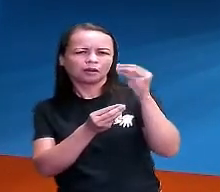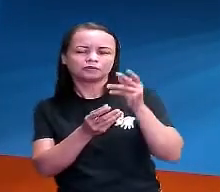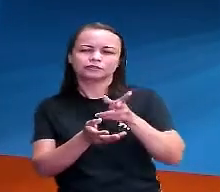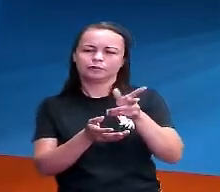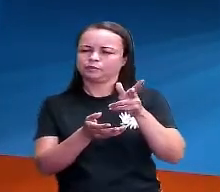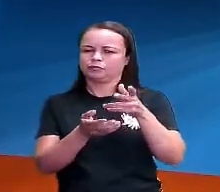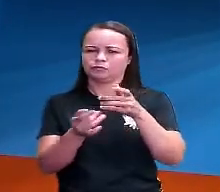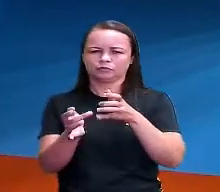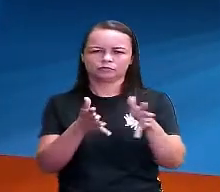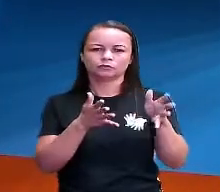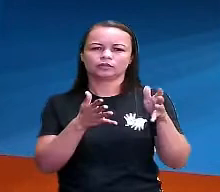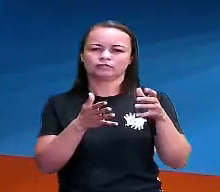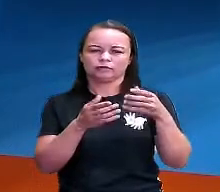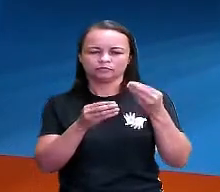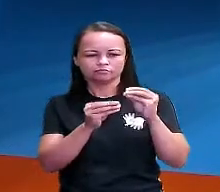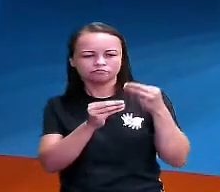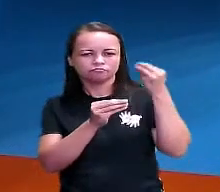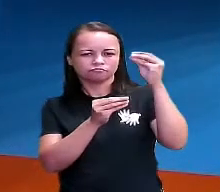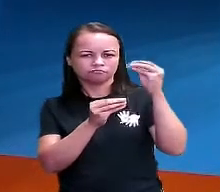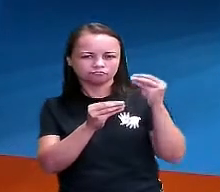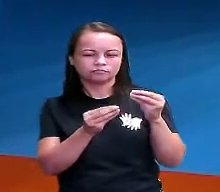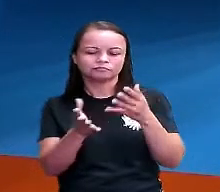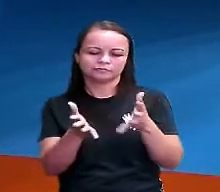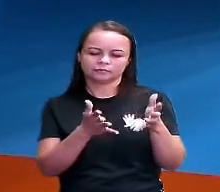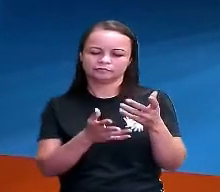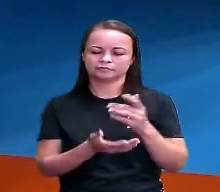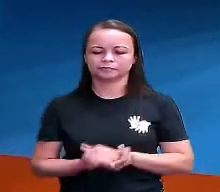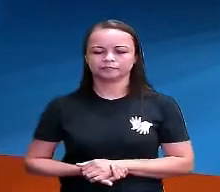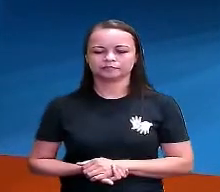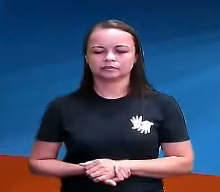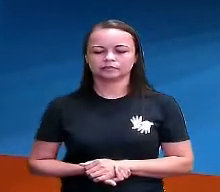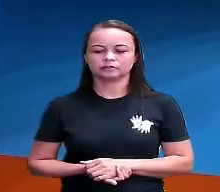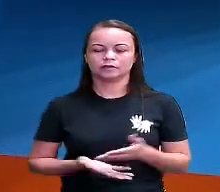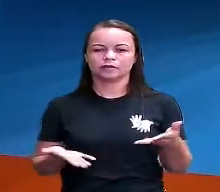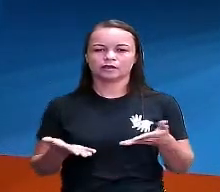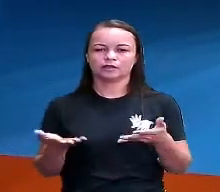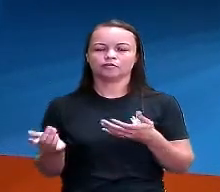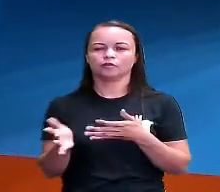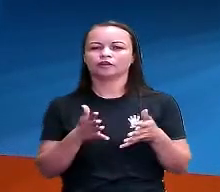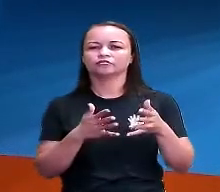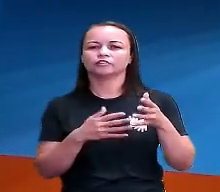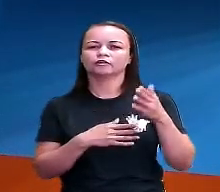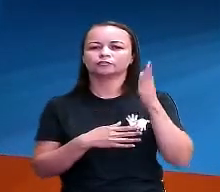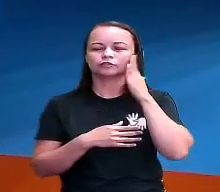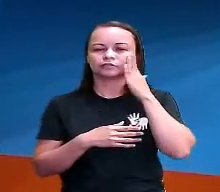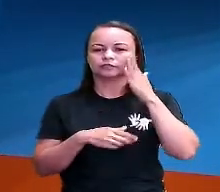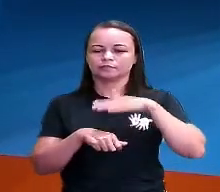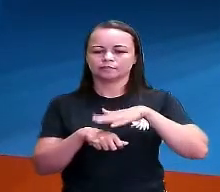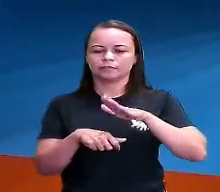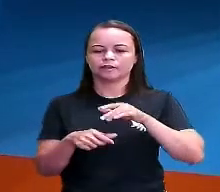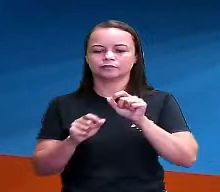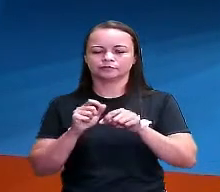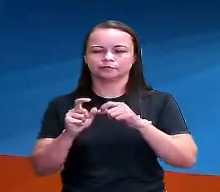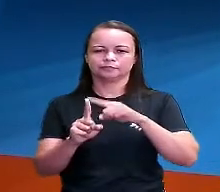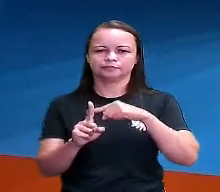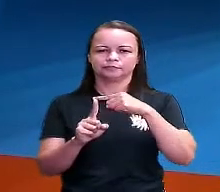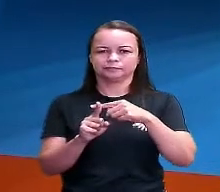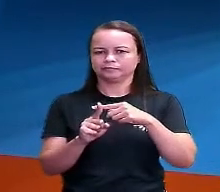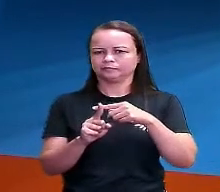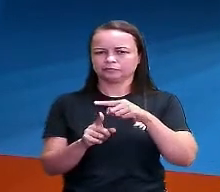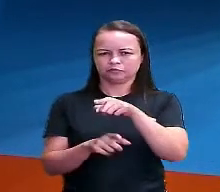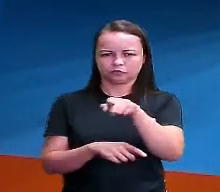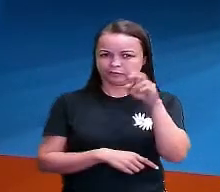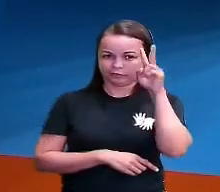Quanto puder, vai aumentando. Vamos recordar um pouquinho sobre nossos termos da adição. E aí, quem